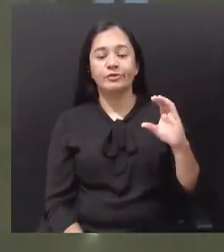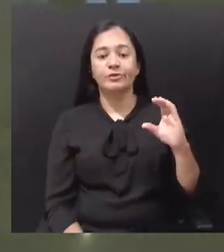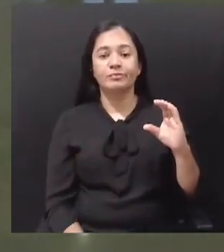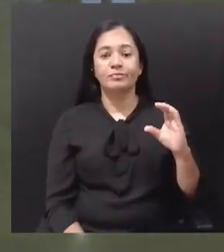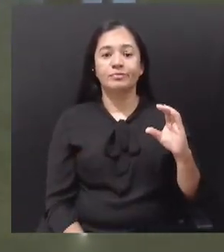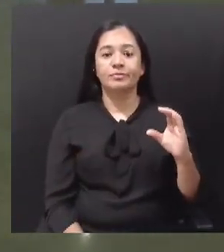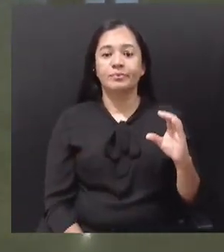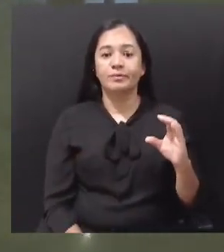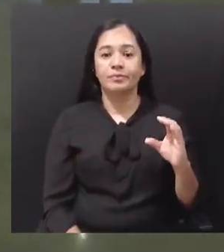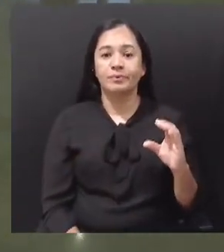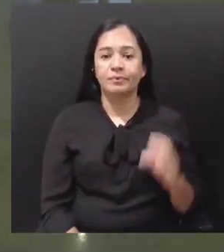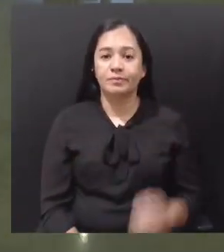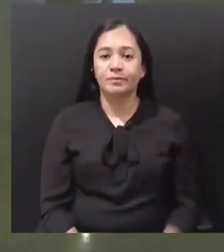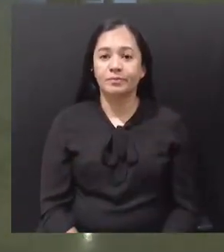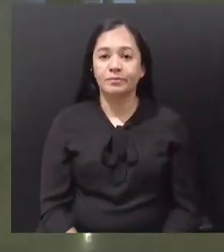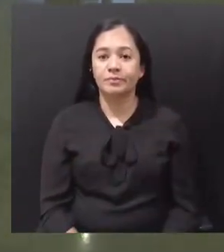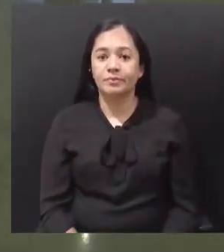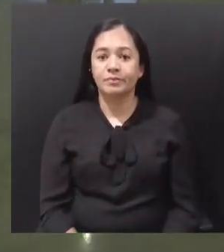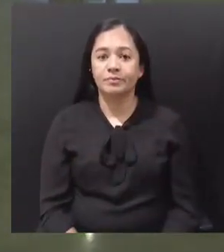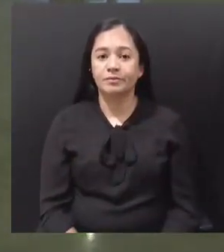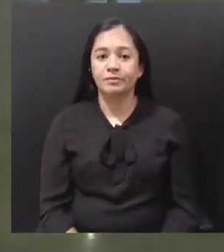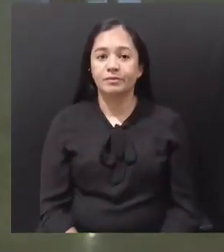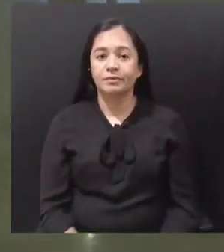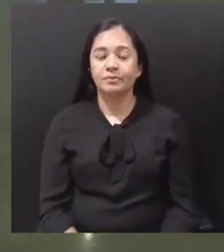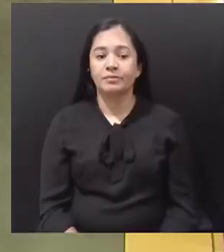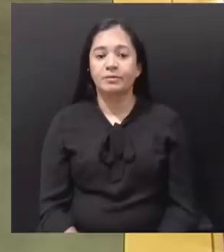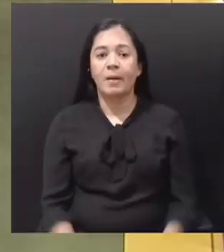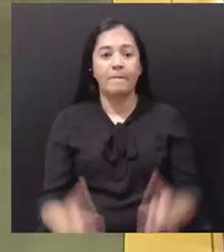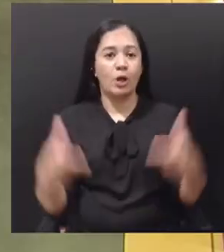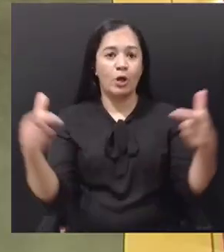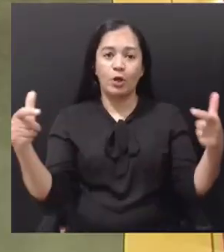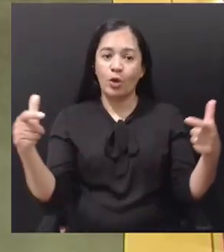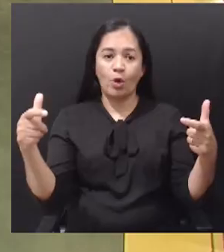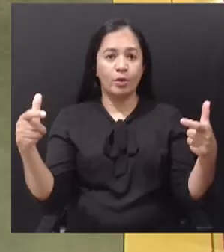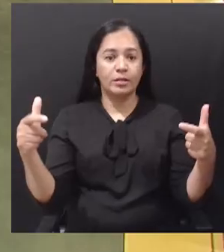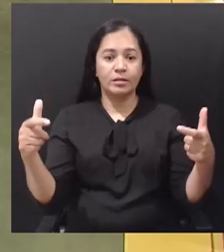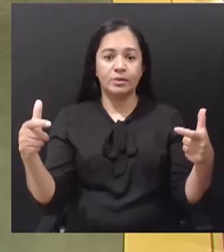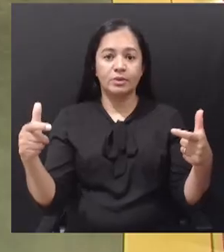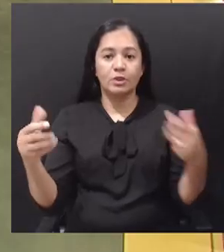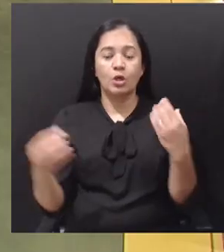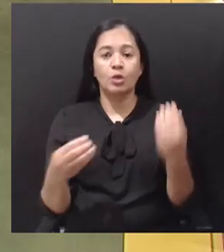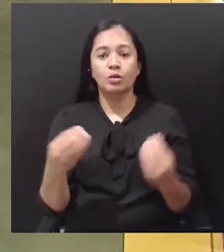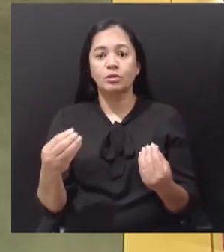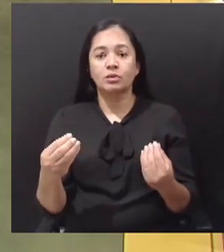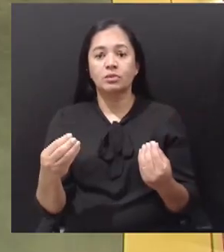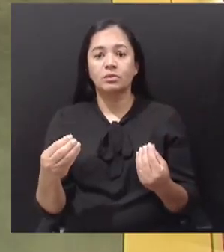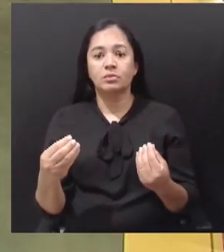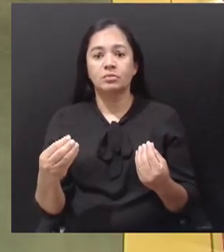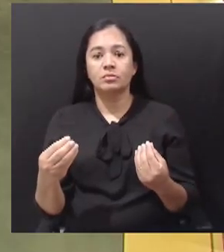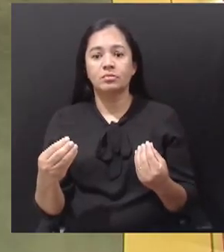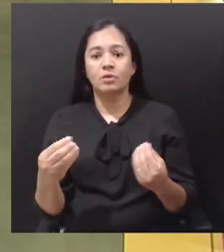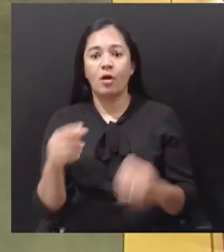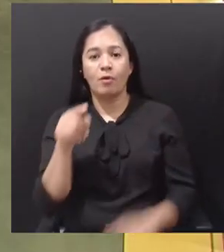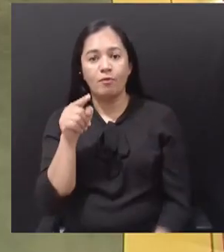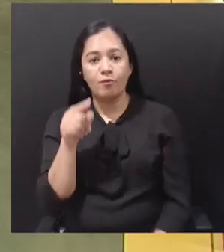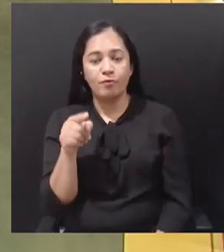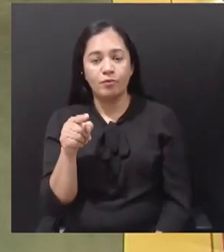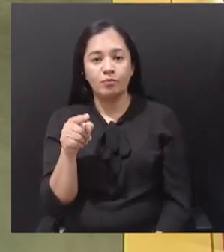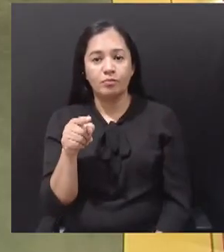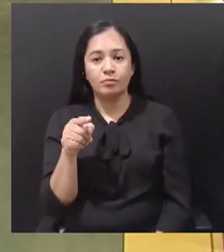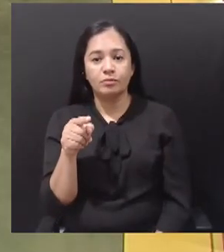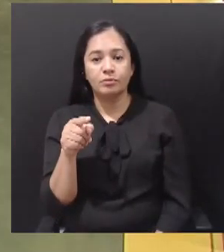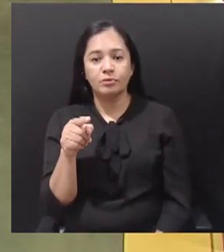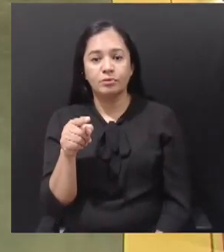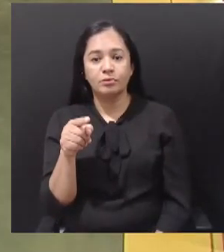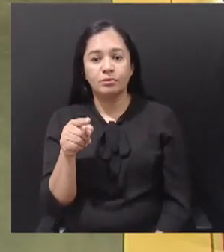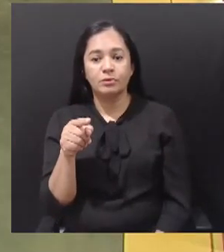dá, não digo todo, mas assim, a maioria se dá assim, né? Você tem